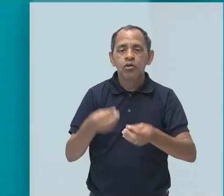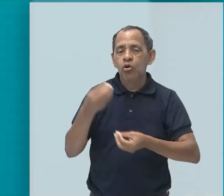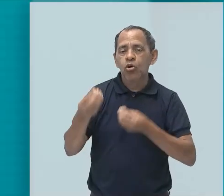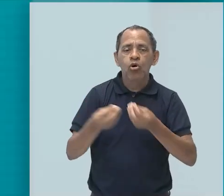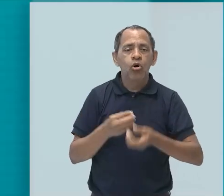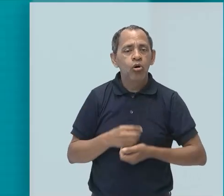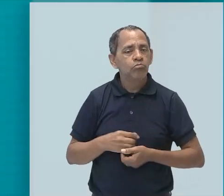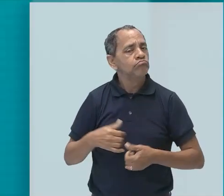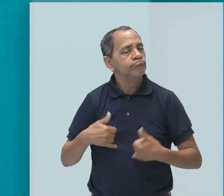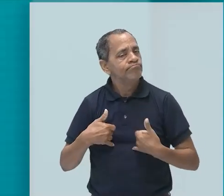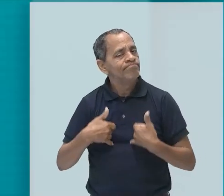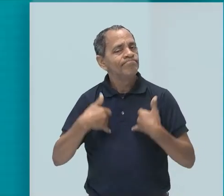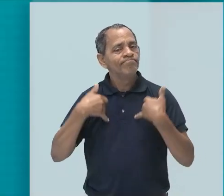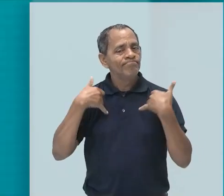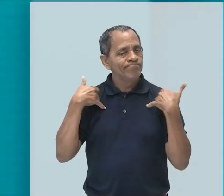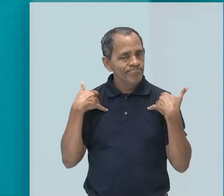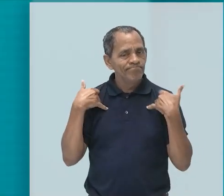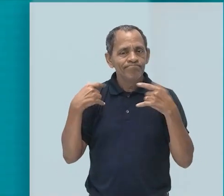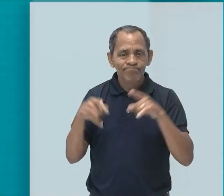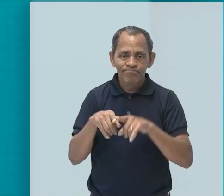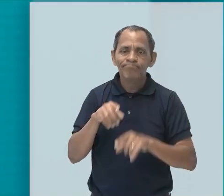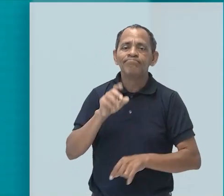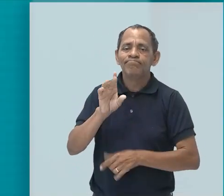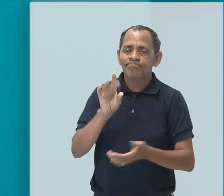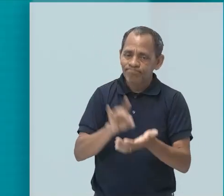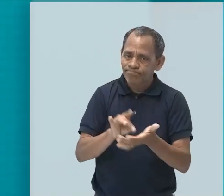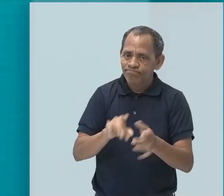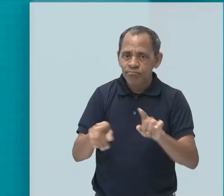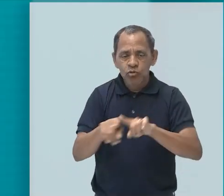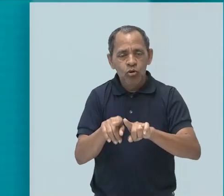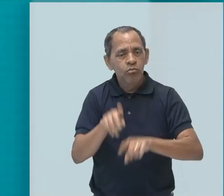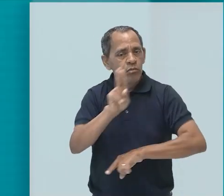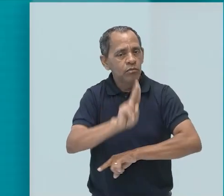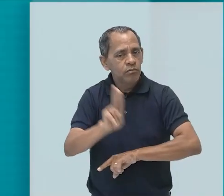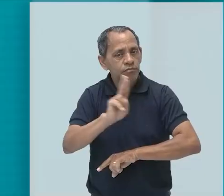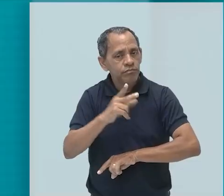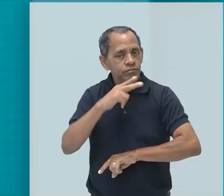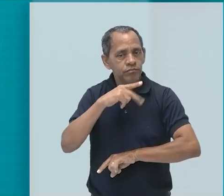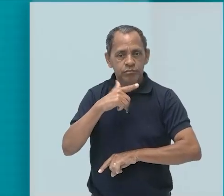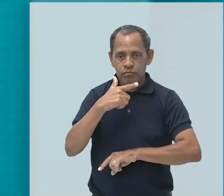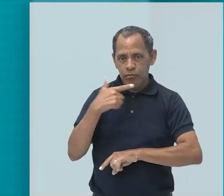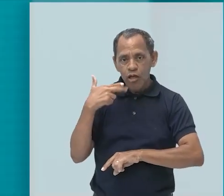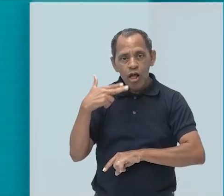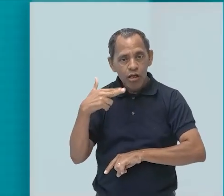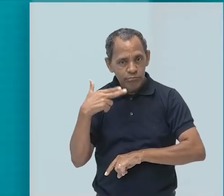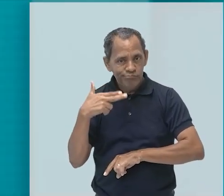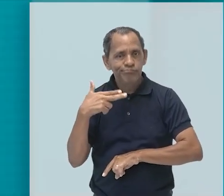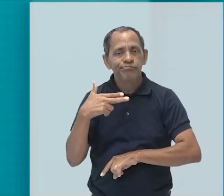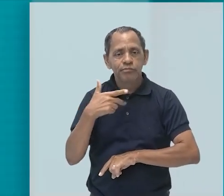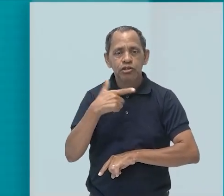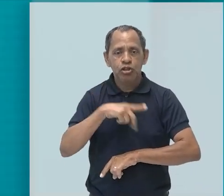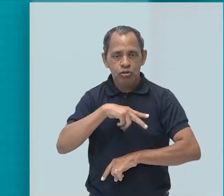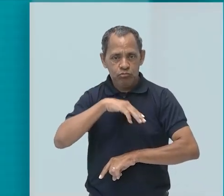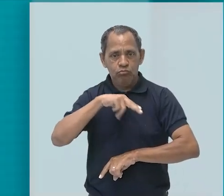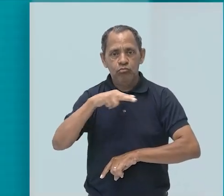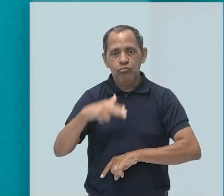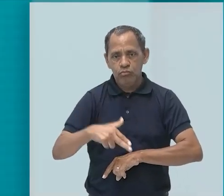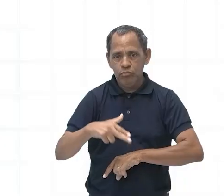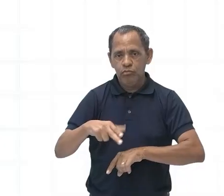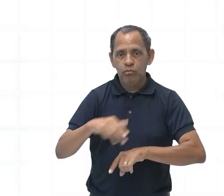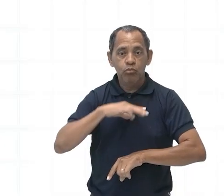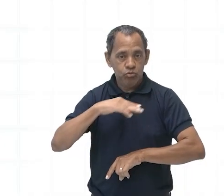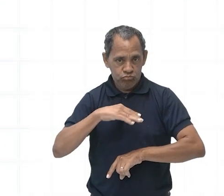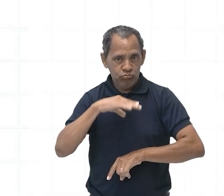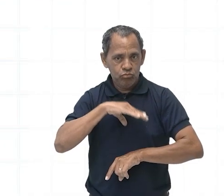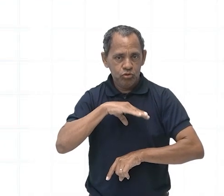sentia orgulho, sim, da forma como ela usava a língua portuguesa, certo? E aí, pessoal, seguindo a